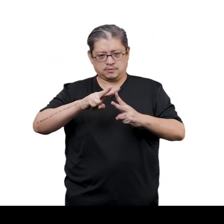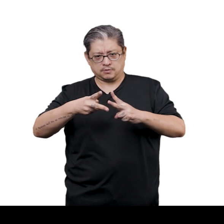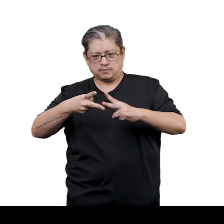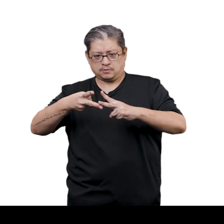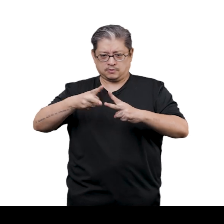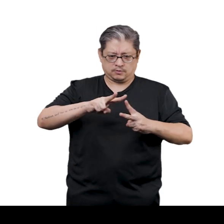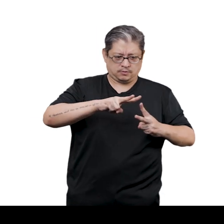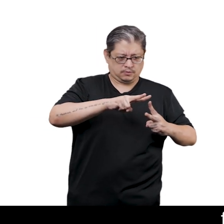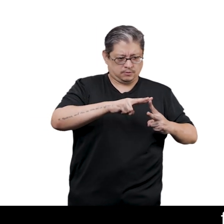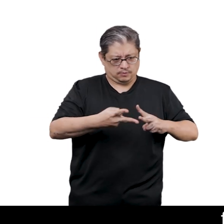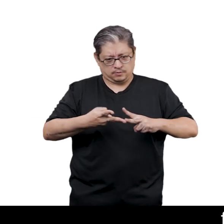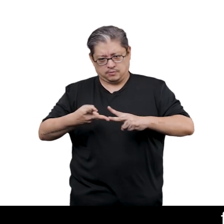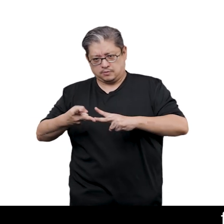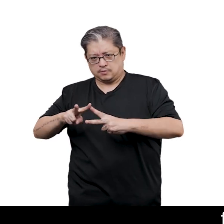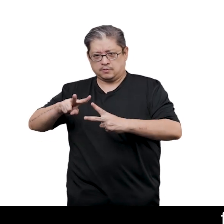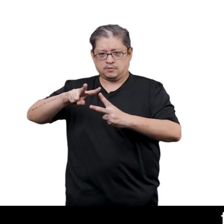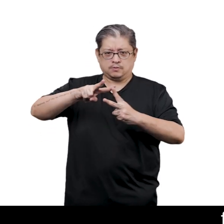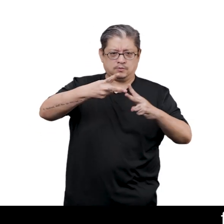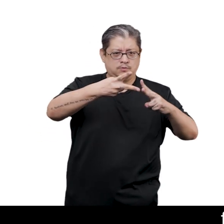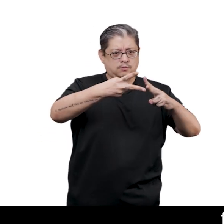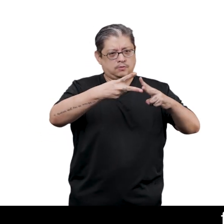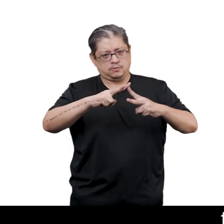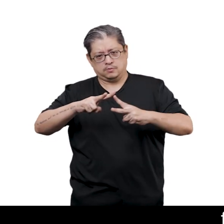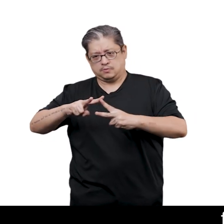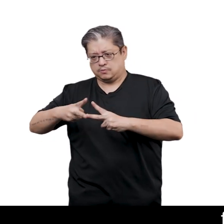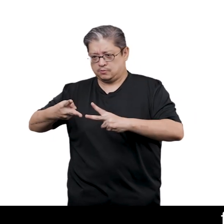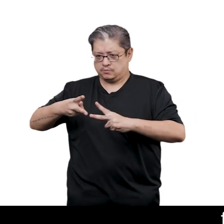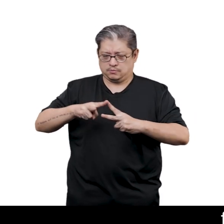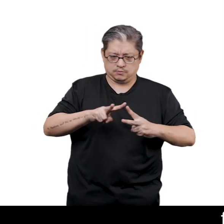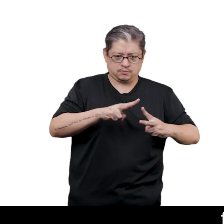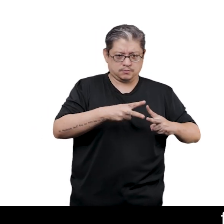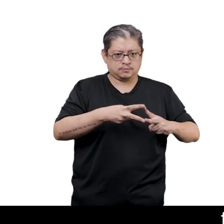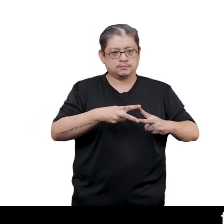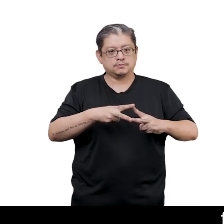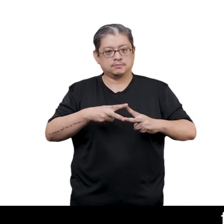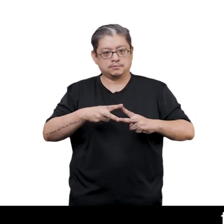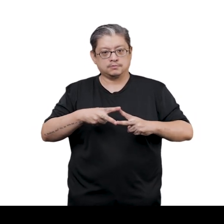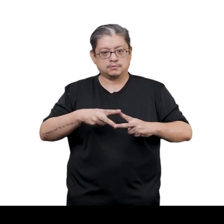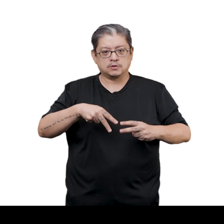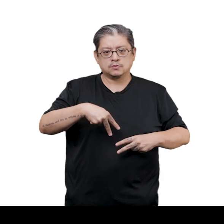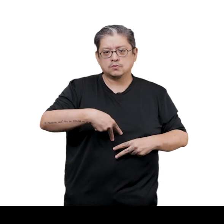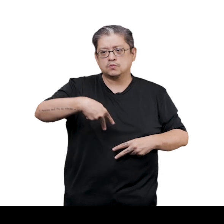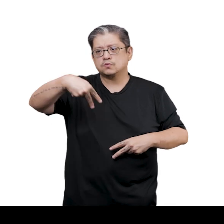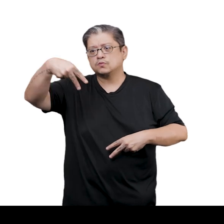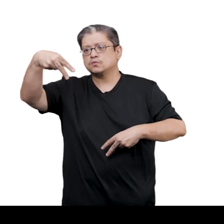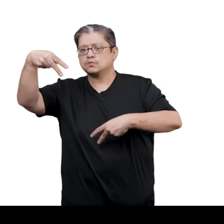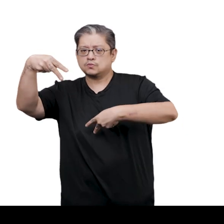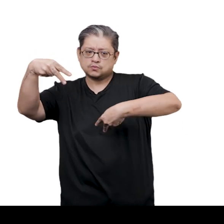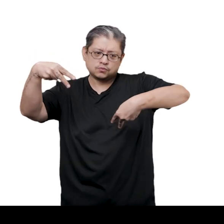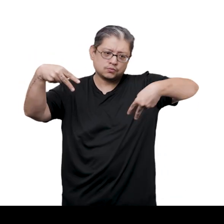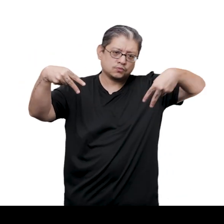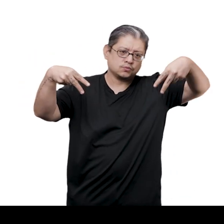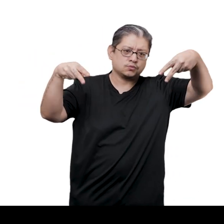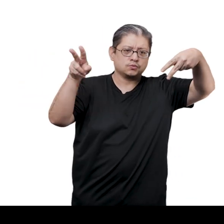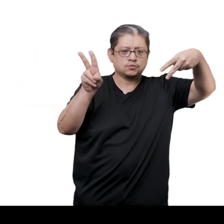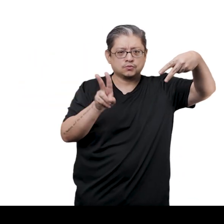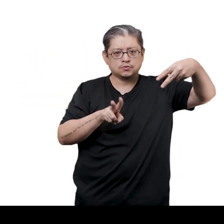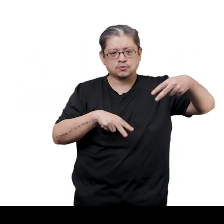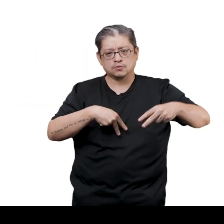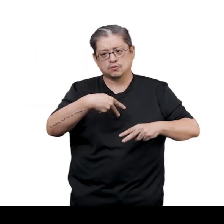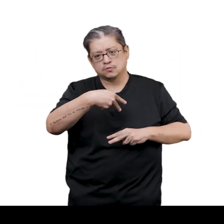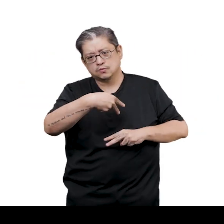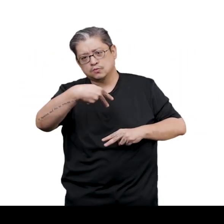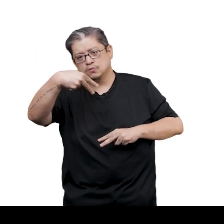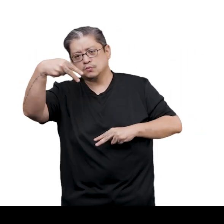ângulos distintos, formando triângulos alongados e planos que parecem flutuar. Esses raios são